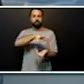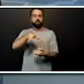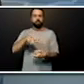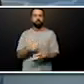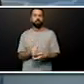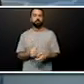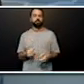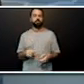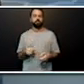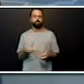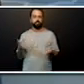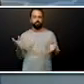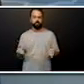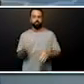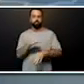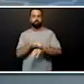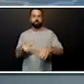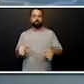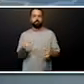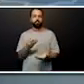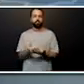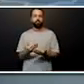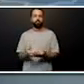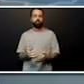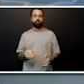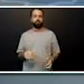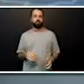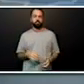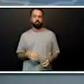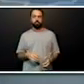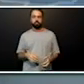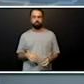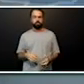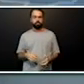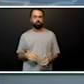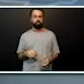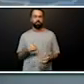Essa foi nossa aula de hoje. Tenha um bom estudo em casa.